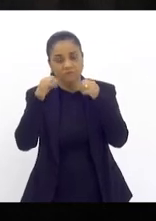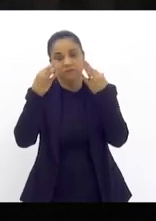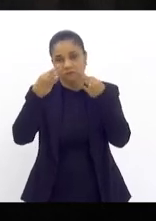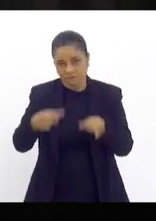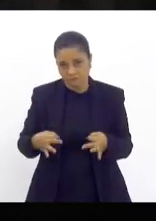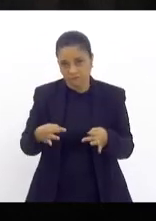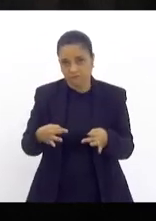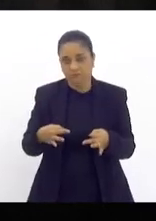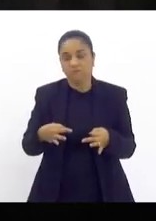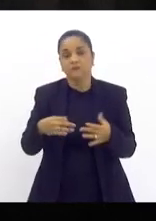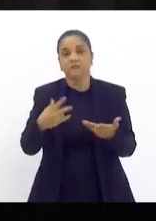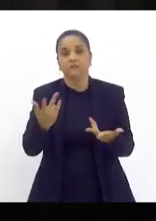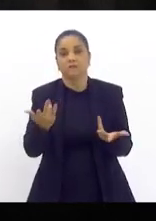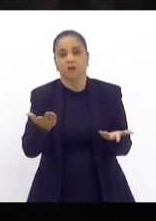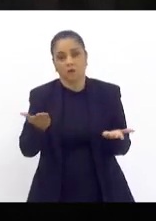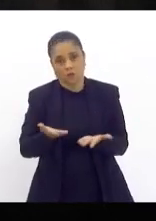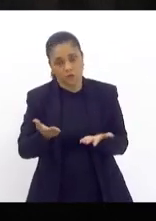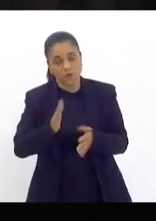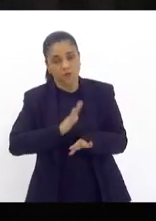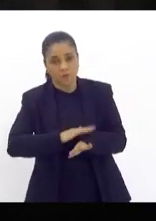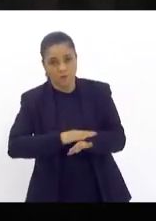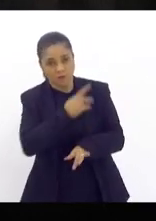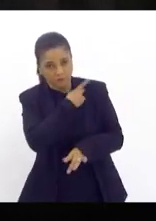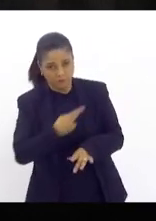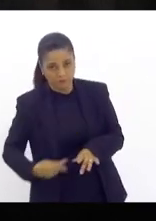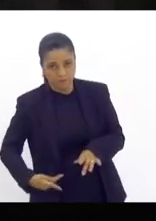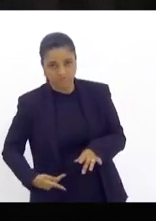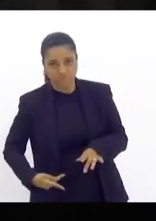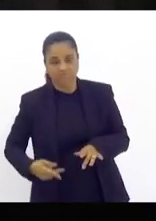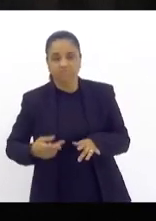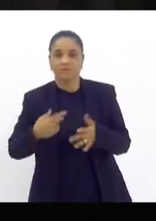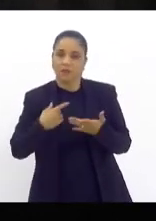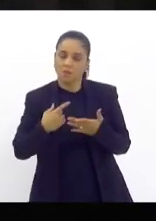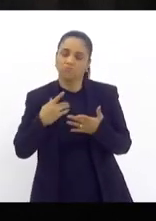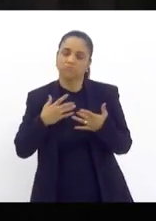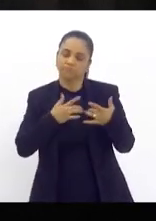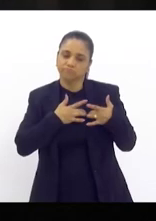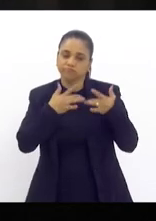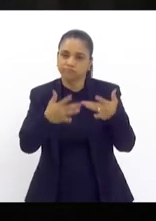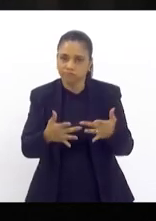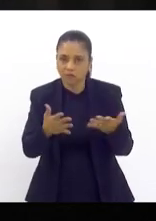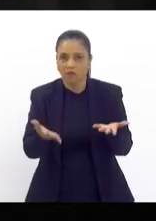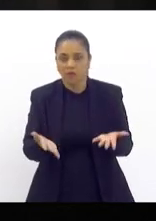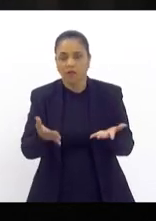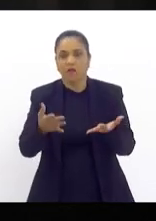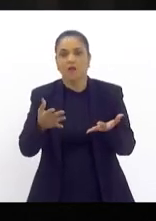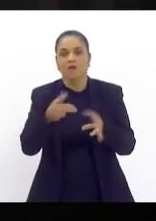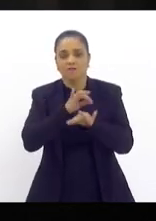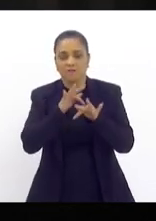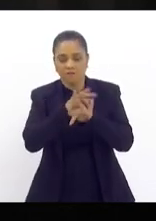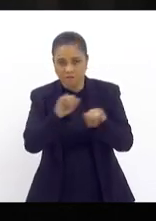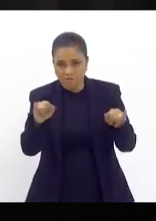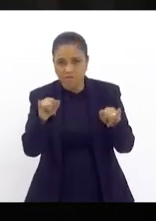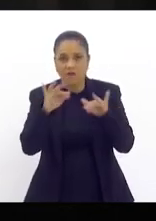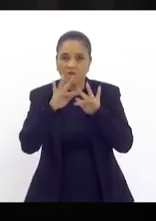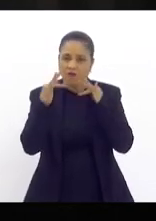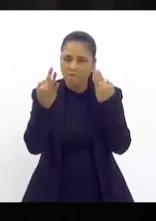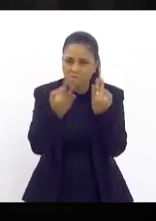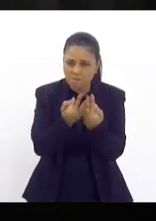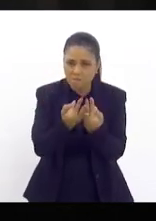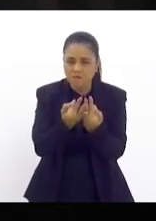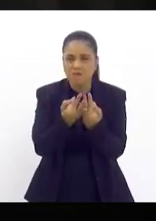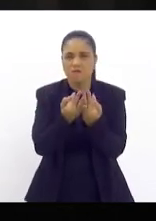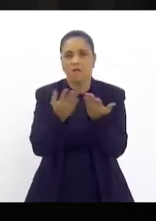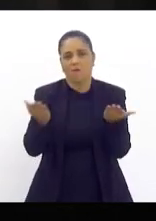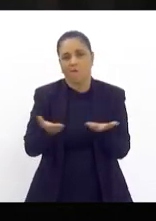bem, presidenta, eu não poderia deixar de externar a minha solidariedade às famílias das crianças vítimas do